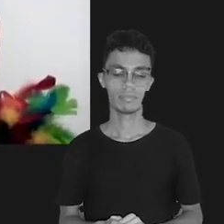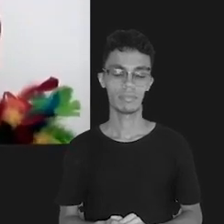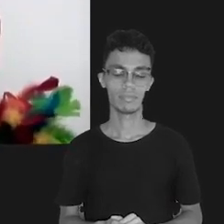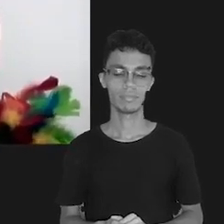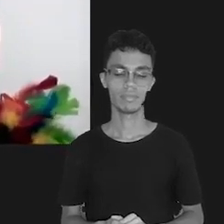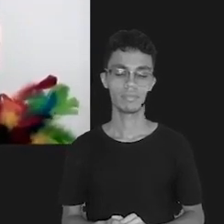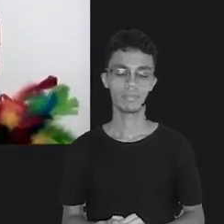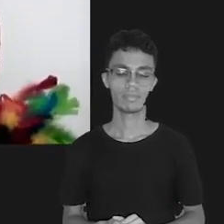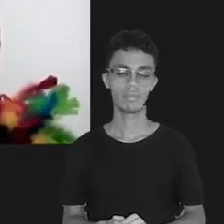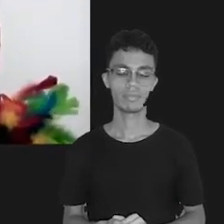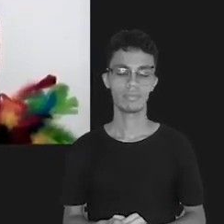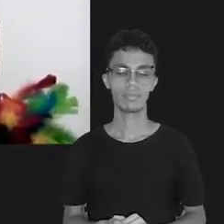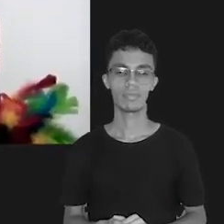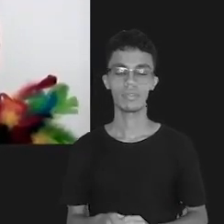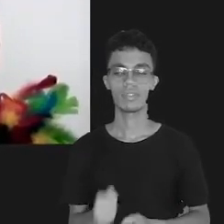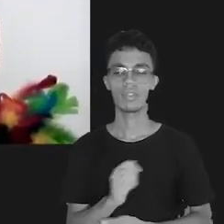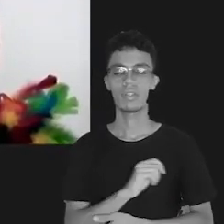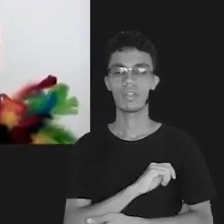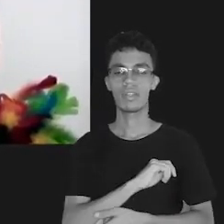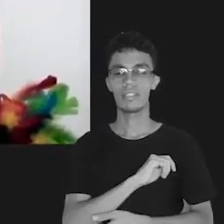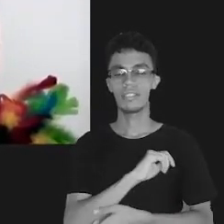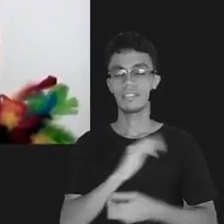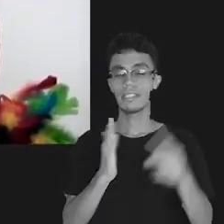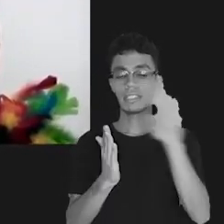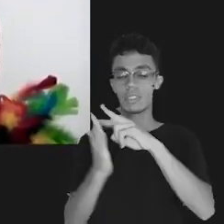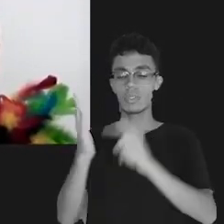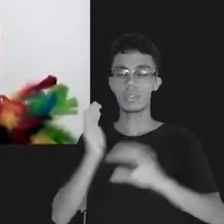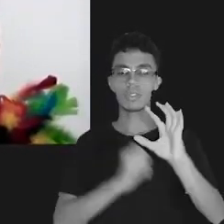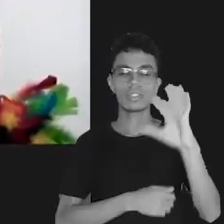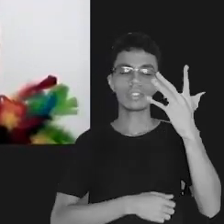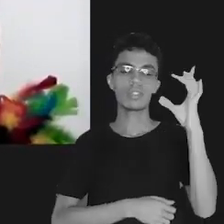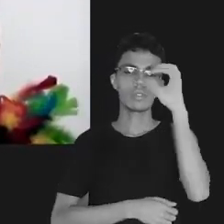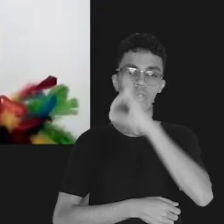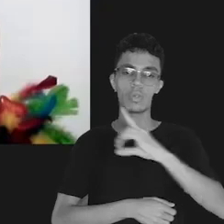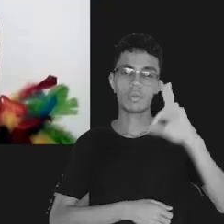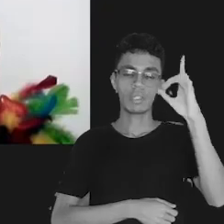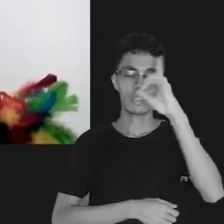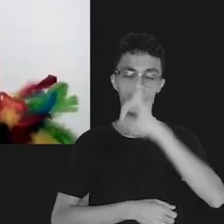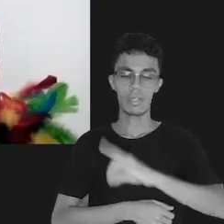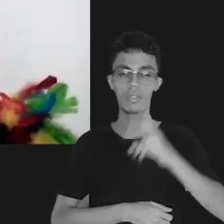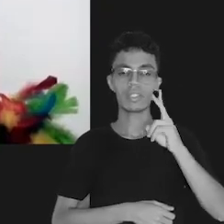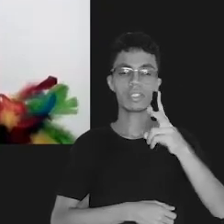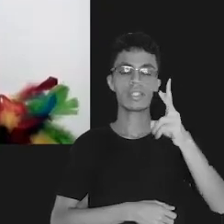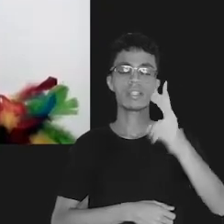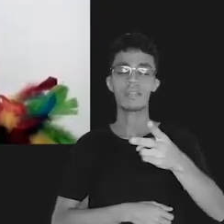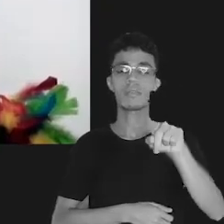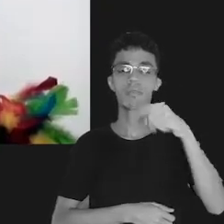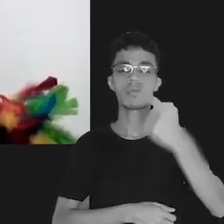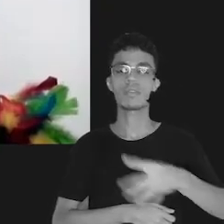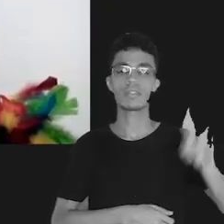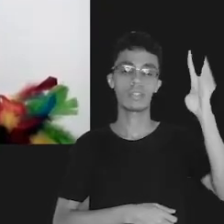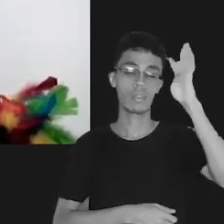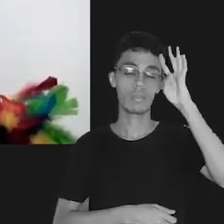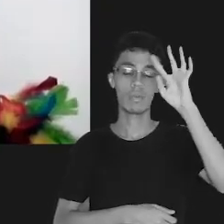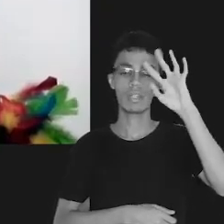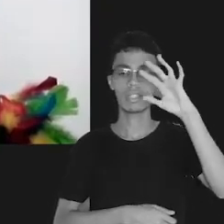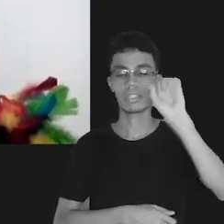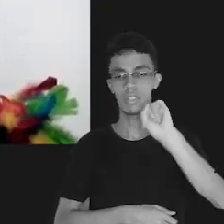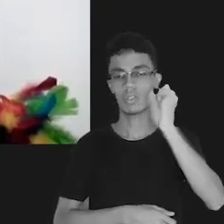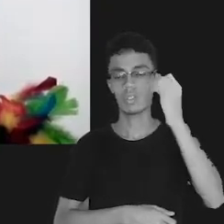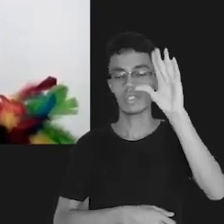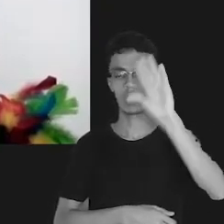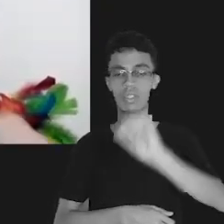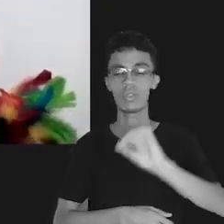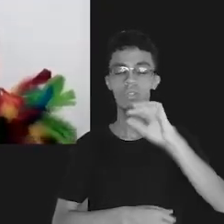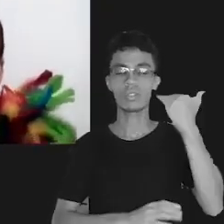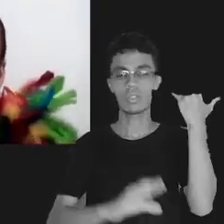Essas leituras acontecem sempre ao vivo às 18 horas no domingo, e sempre, toda quarta-feira às 20 horas, a gente reprisa